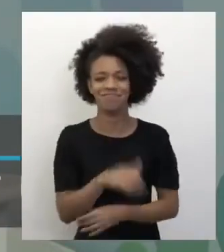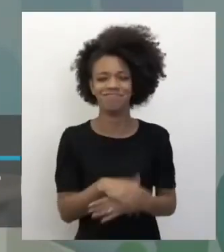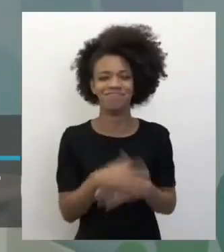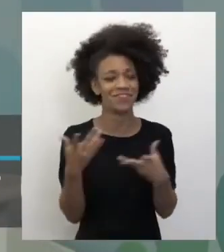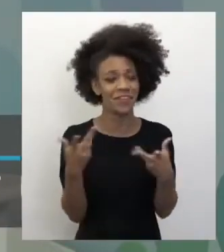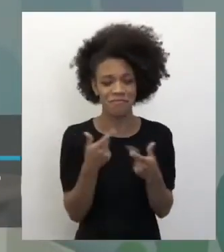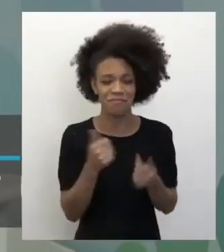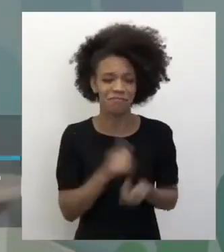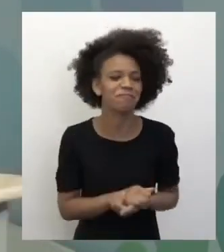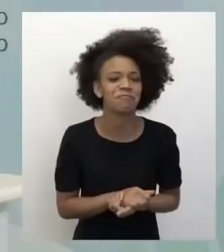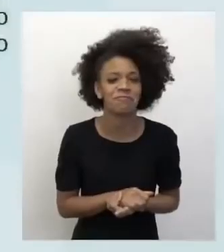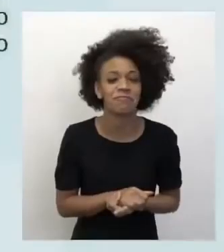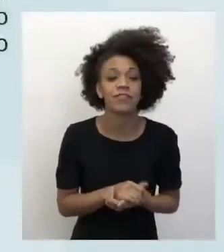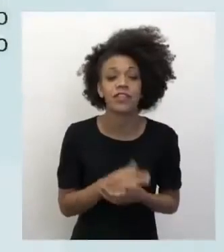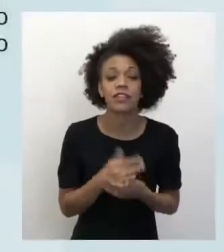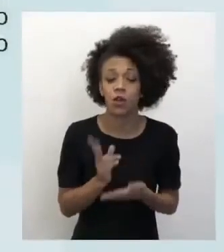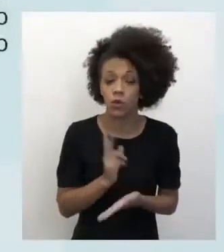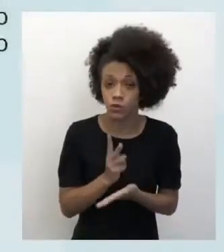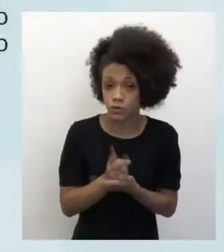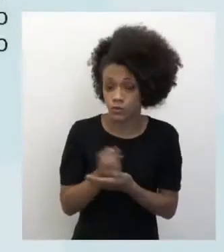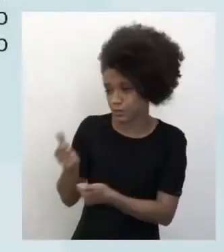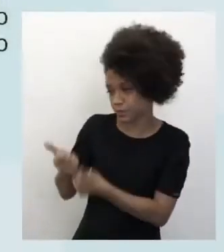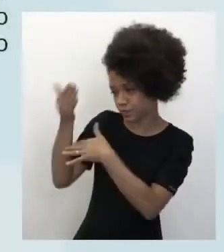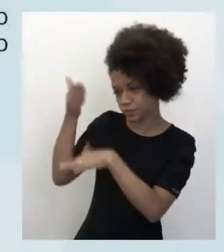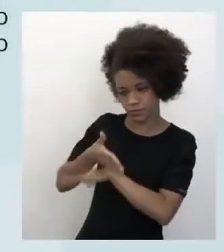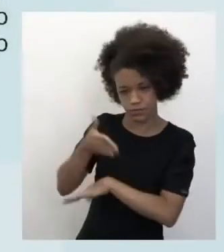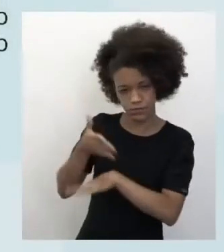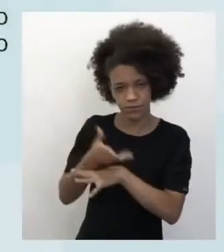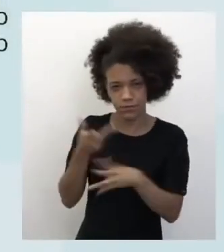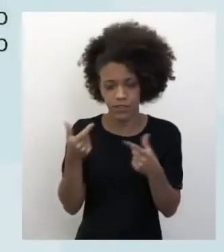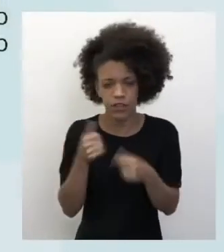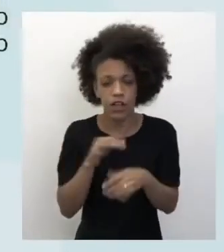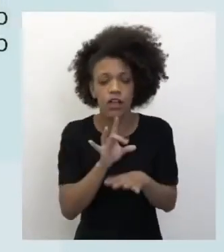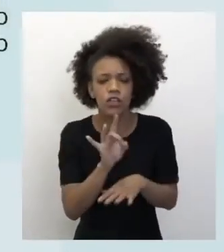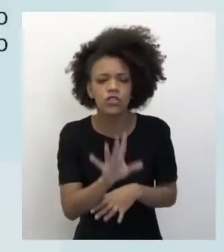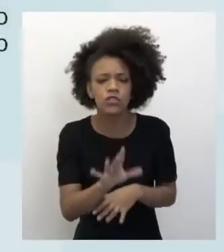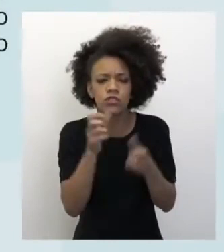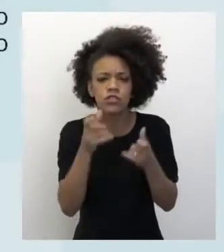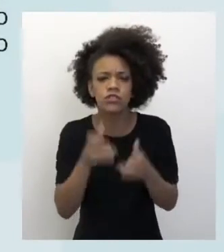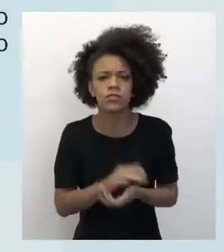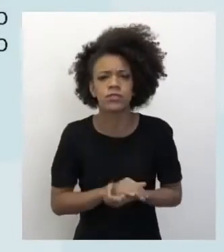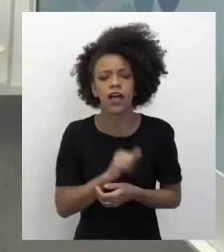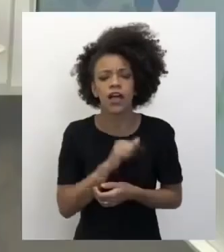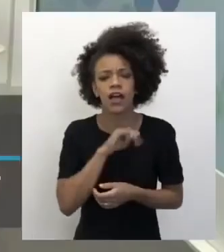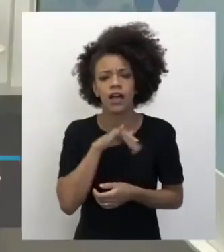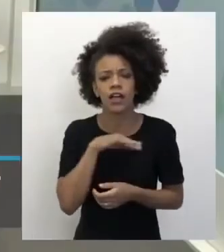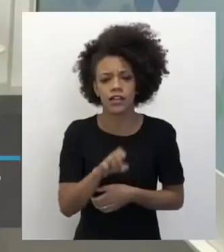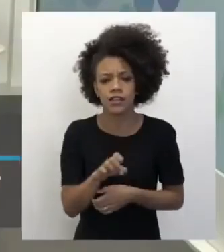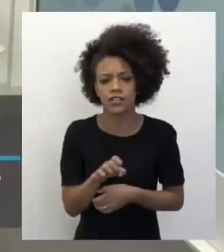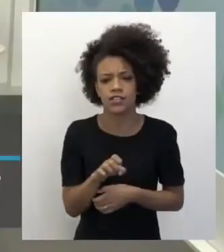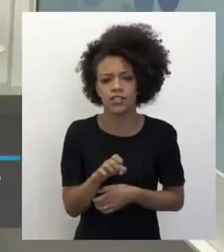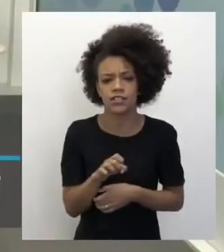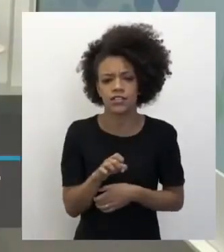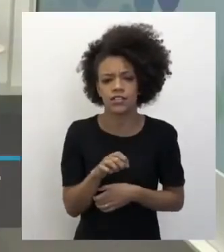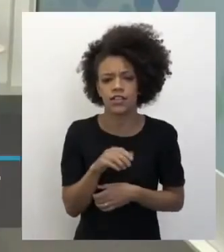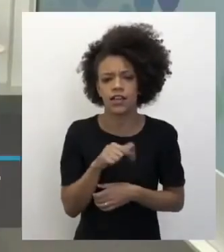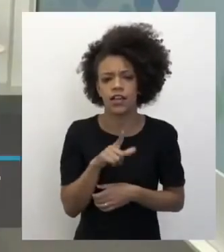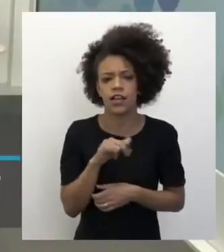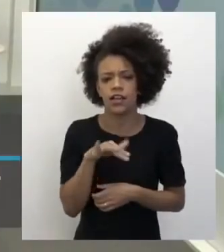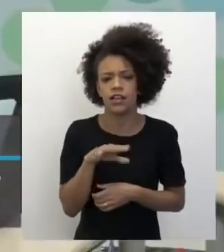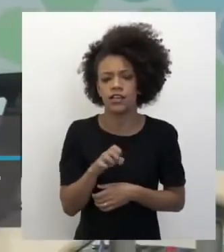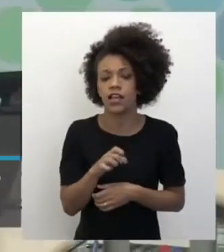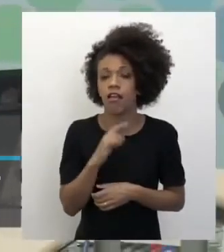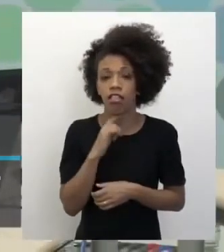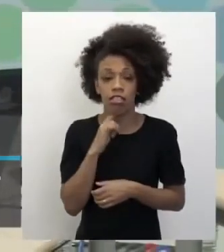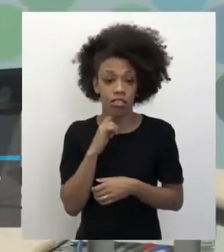bora lá. Bora lá, continuem participando, assim que tá ótimo, gente. Deixa eu só falar uma coisa. Pode, Deia. A Alice colocou assim, ela. ó. A Alice colocou assim,